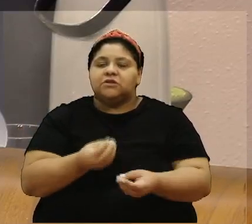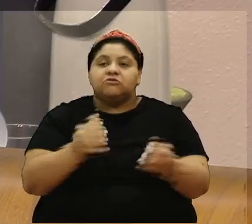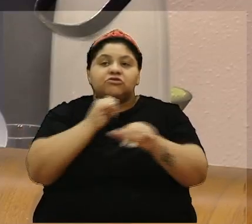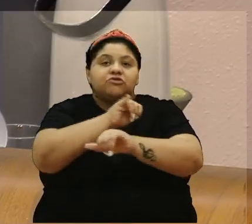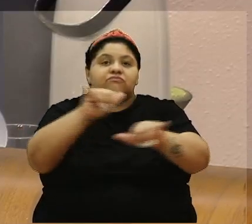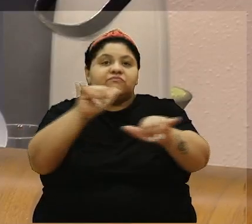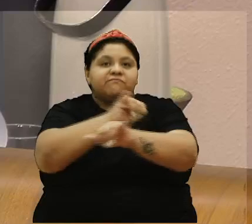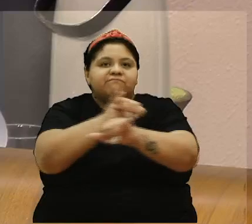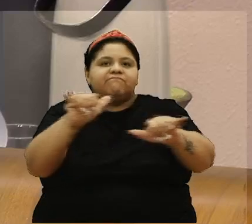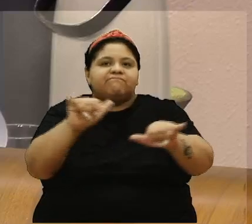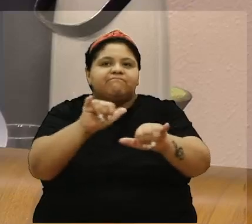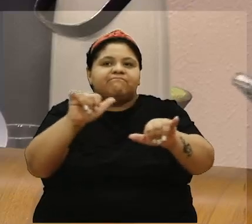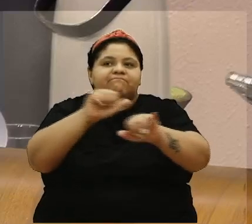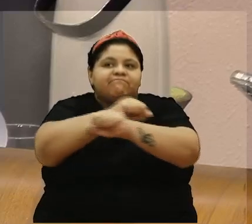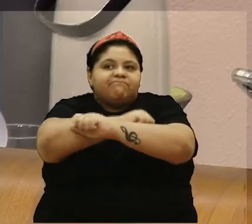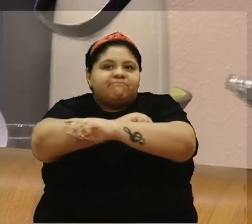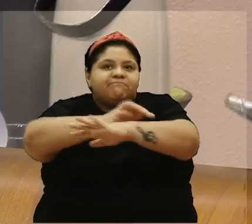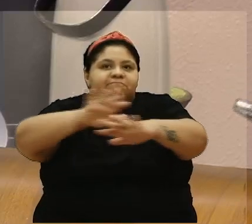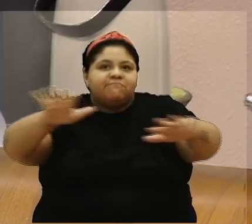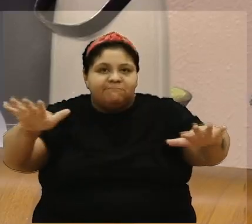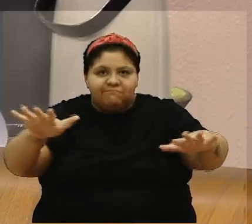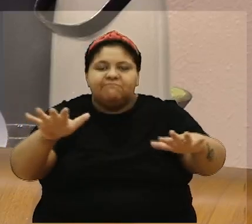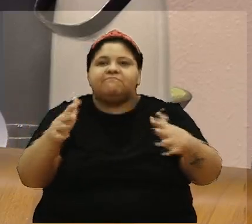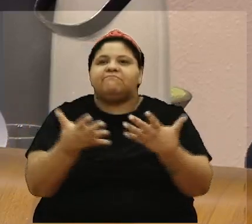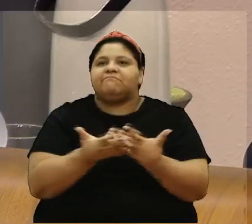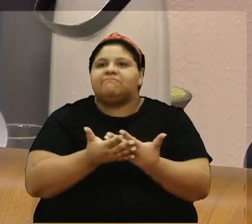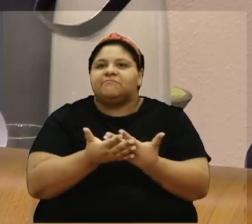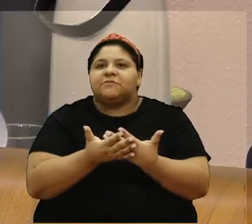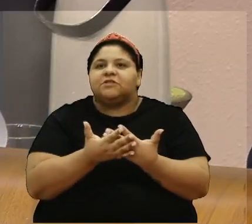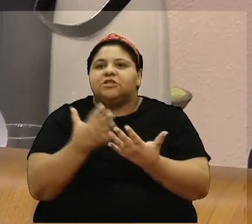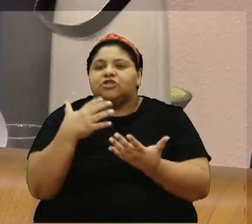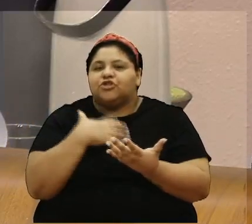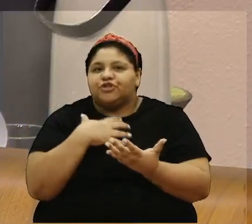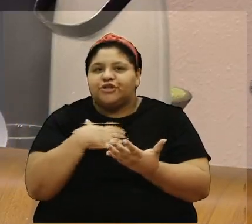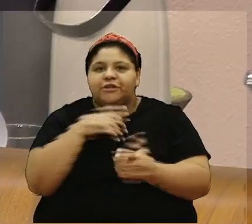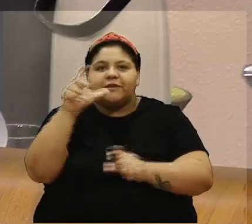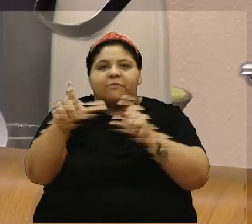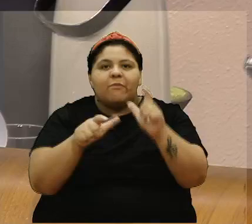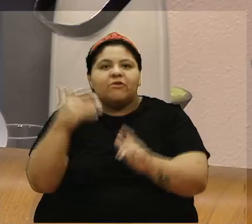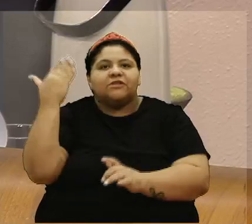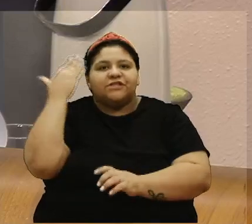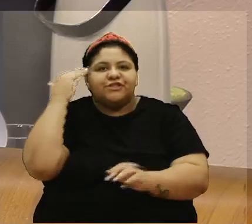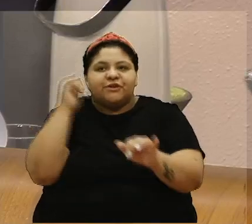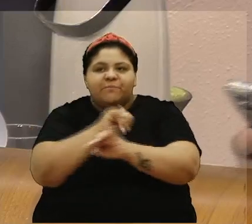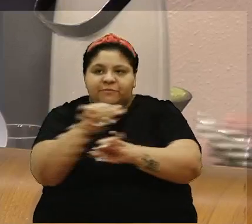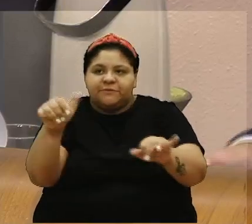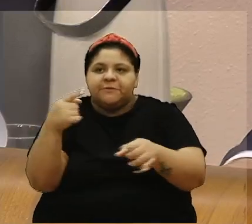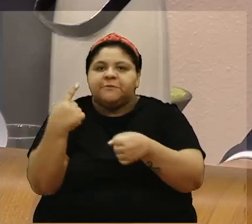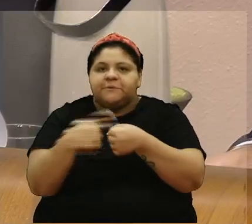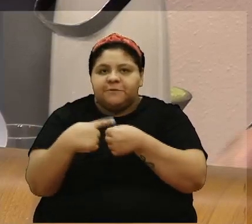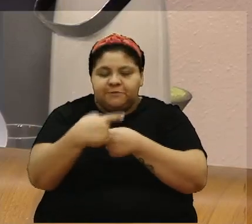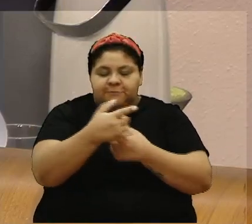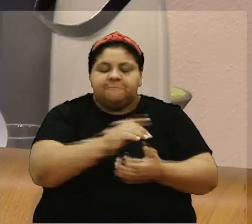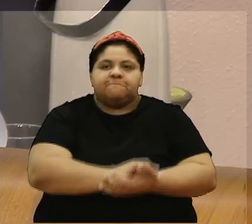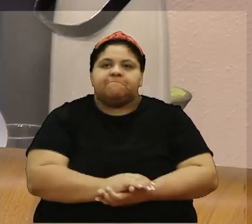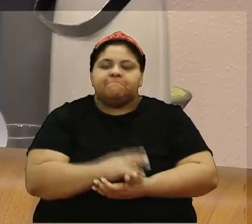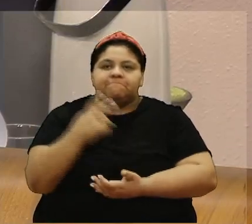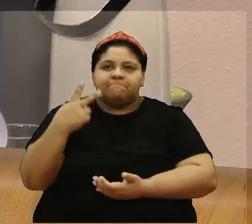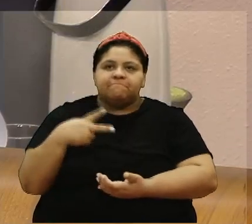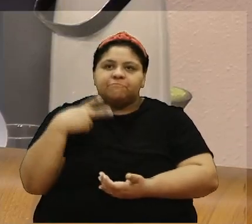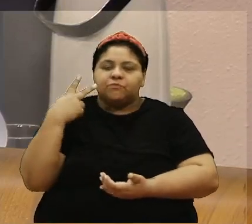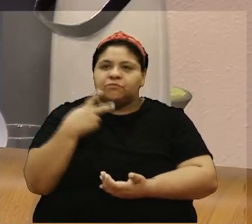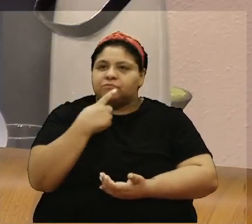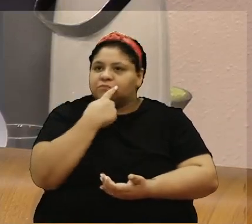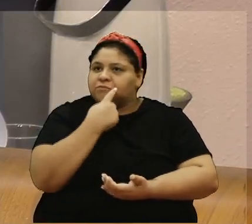informações através de maneiras que cheguem na população da nossa cidade. Vereador